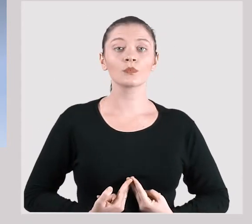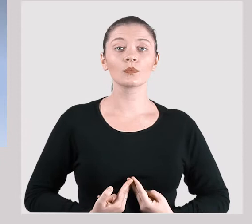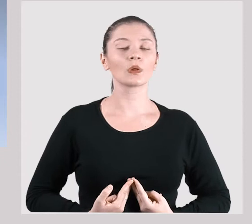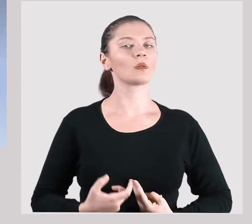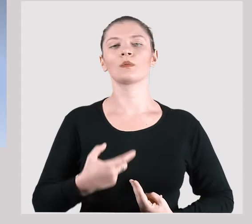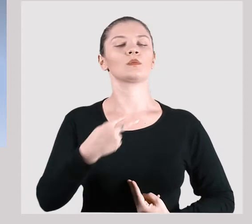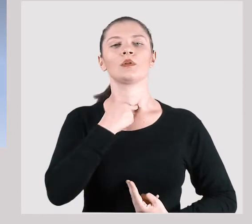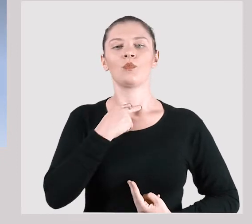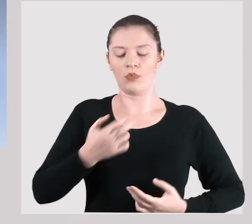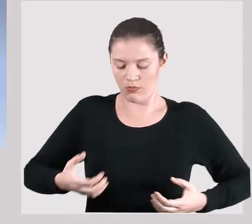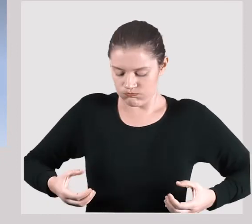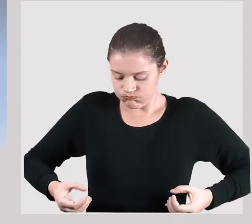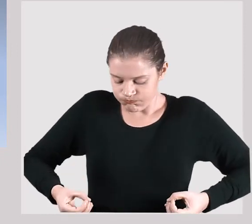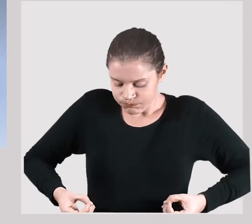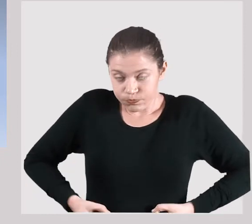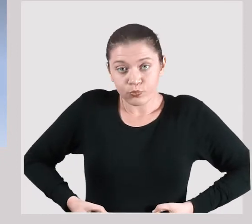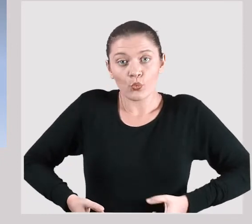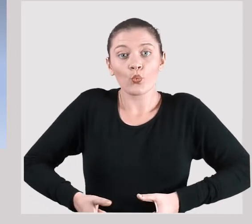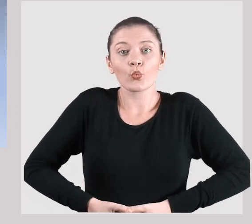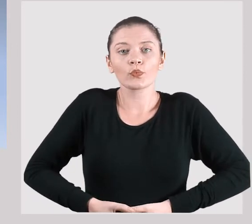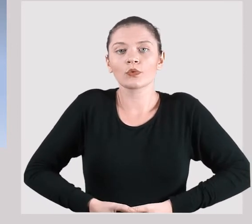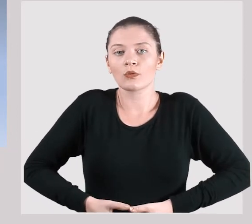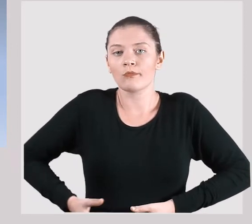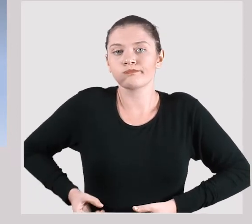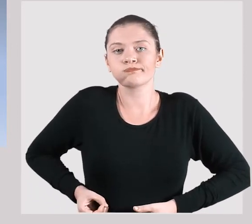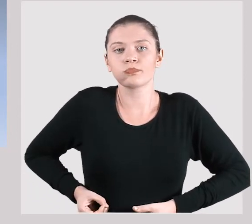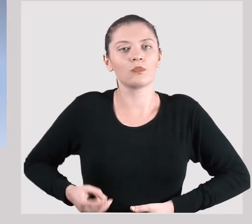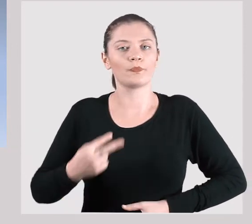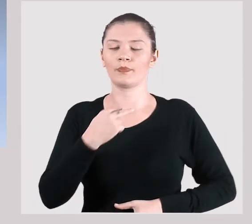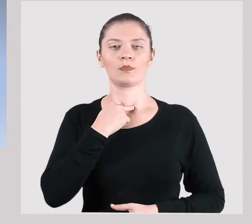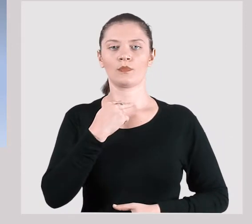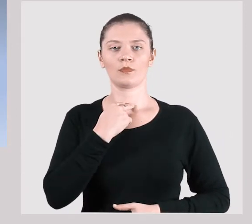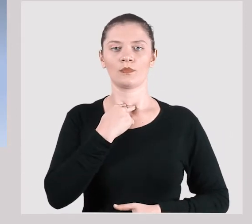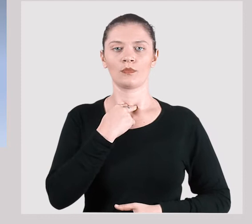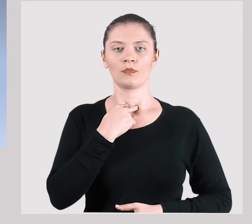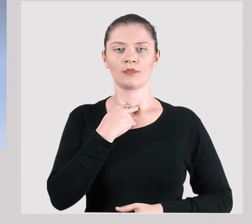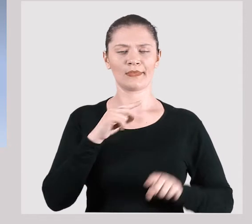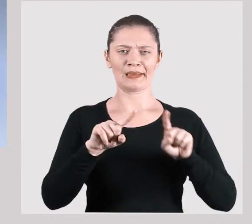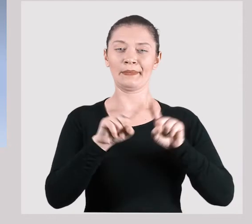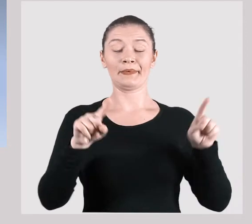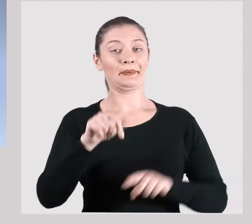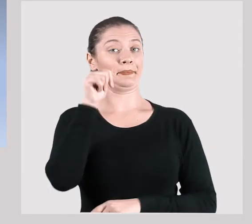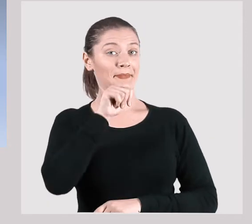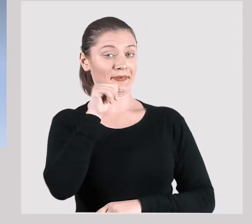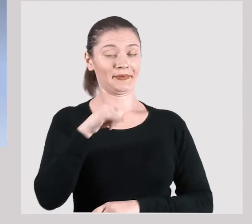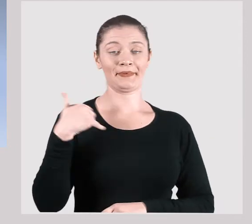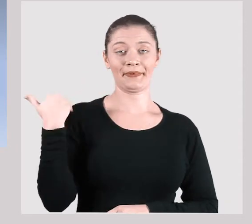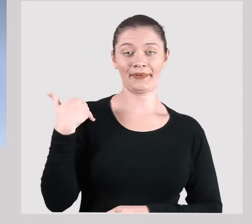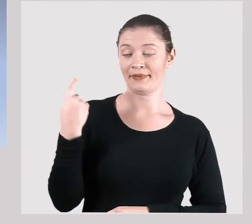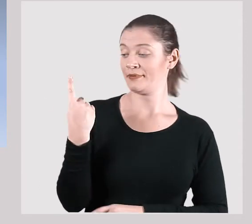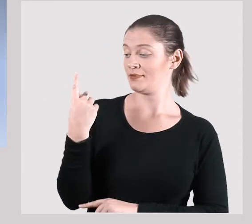retirada de ovários e útero, mas a menina lá aos 18 anos está tirando os ovários e o